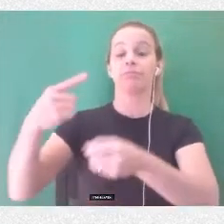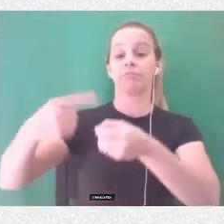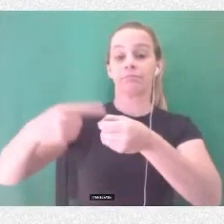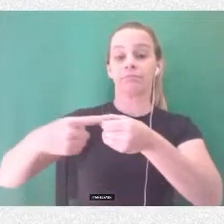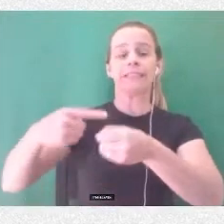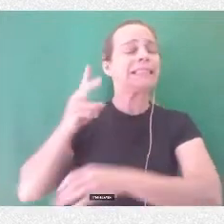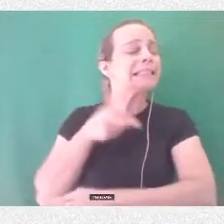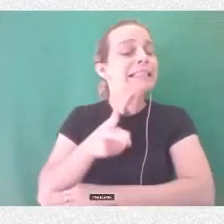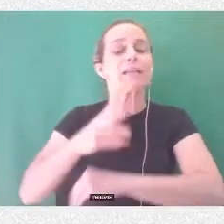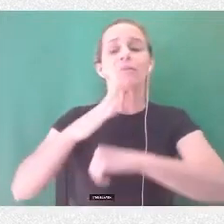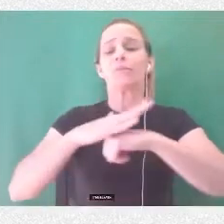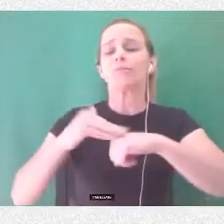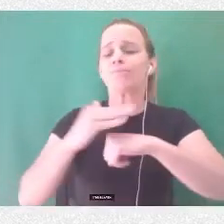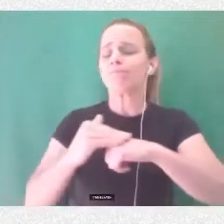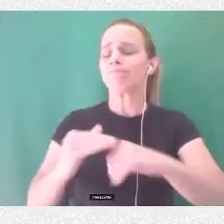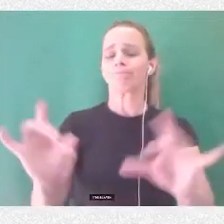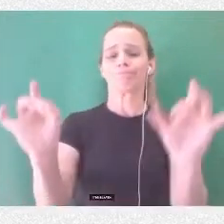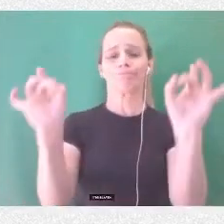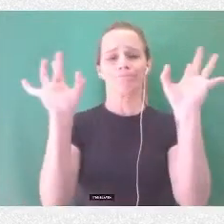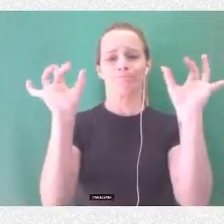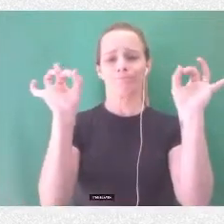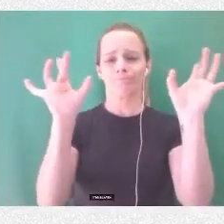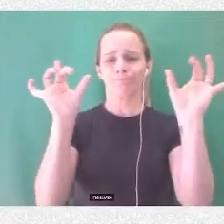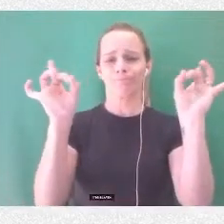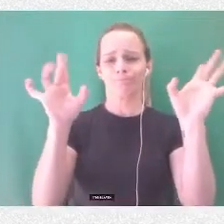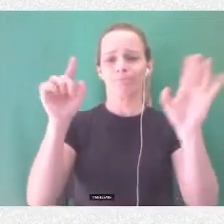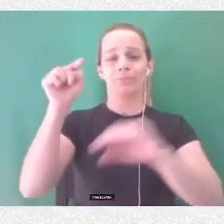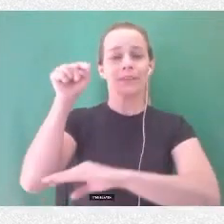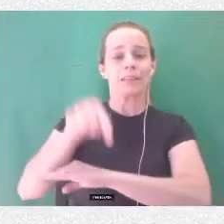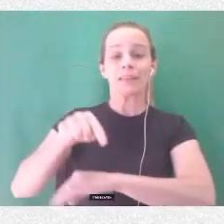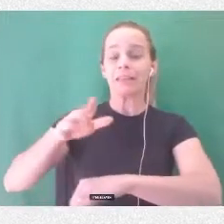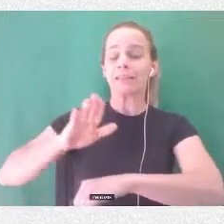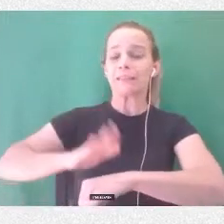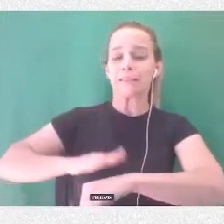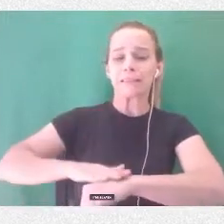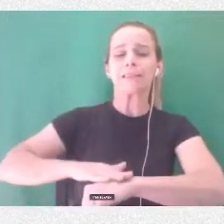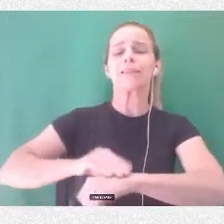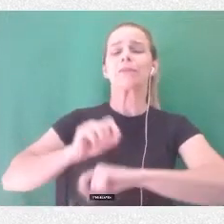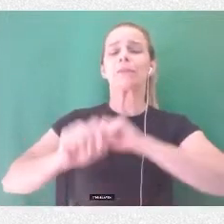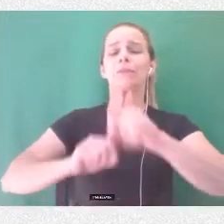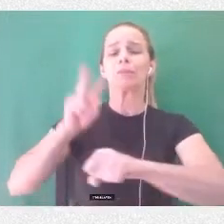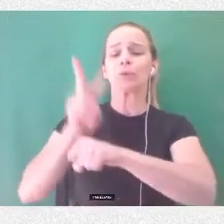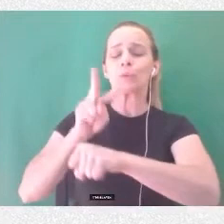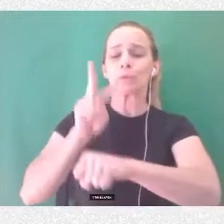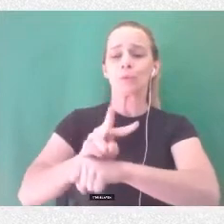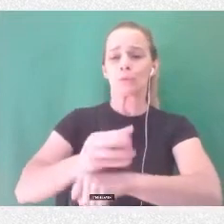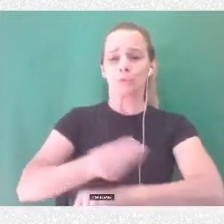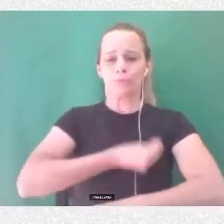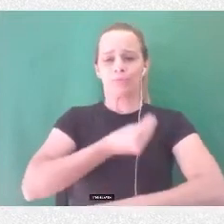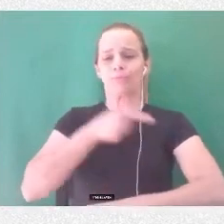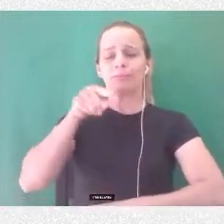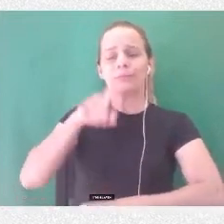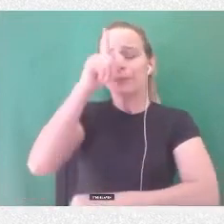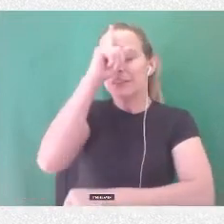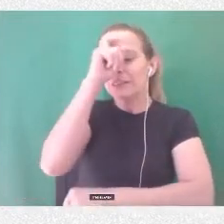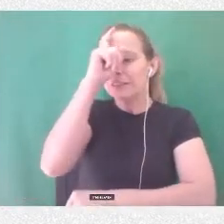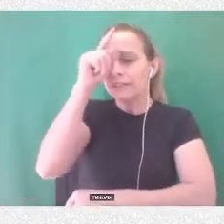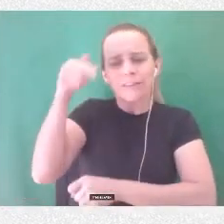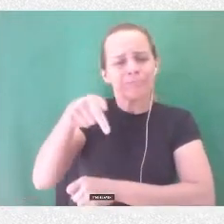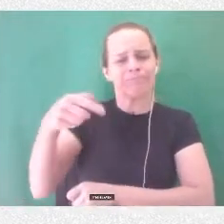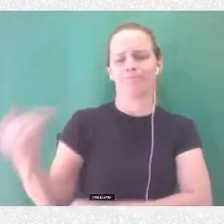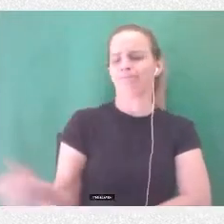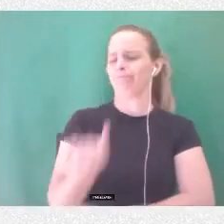carinho especial por este tão importante equipamento de proteção à vida, esse hospital tão importante para o